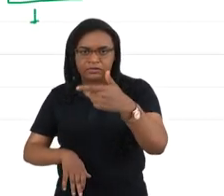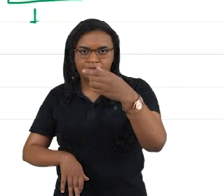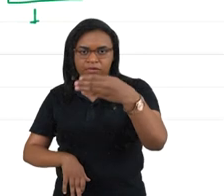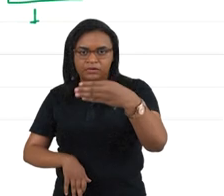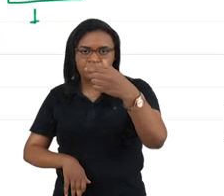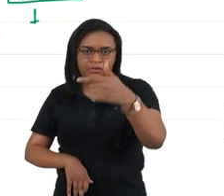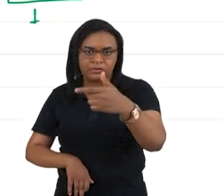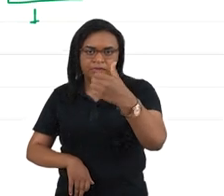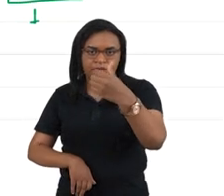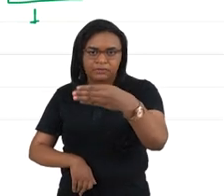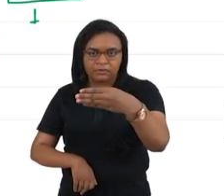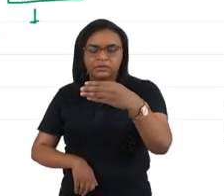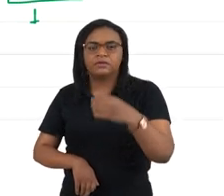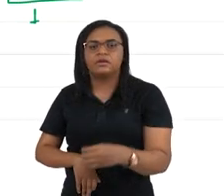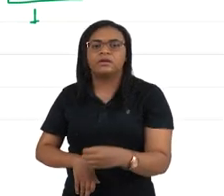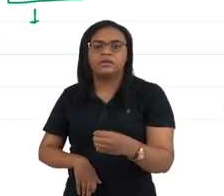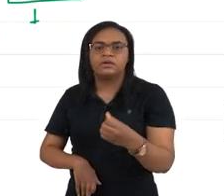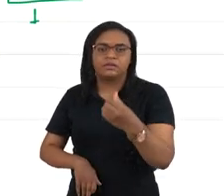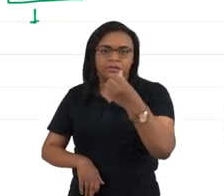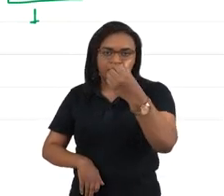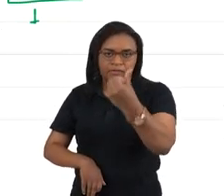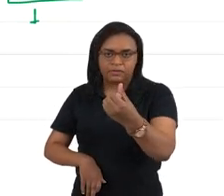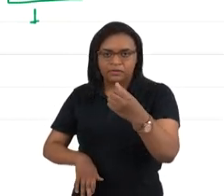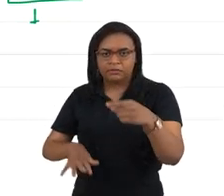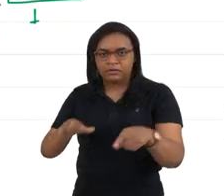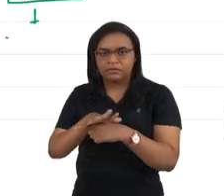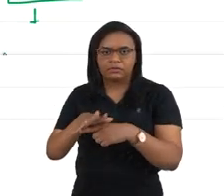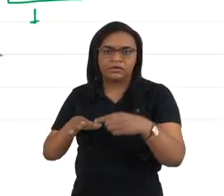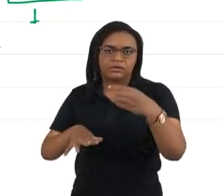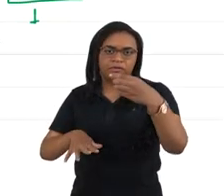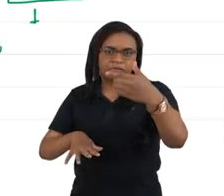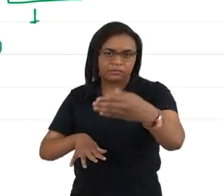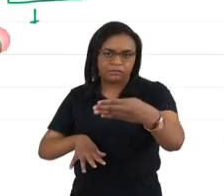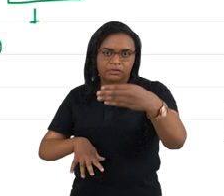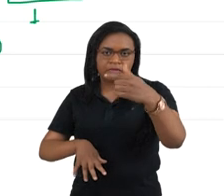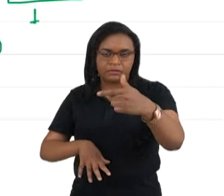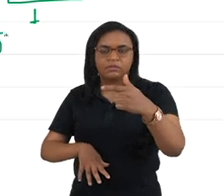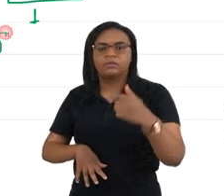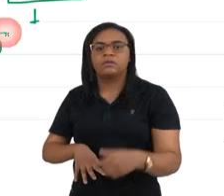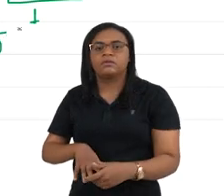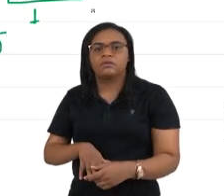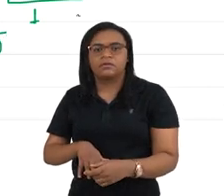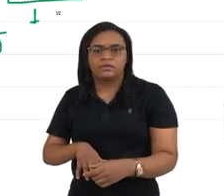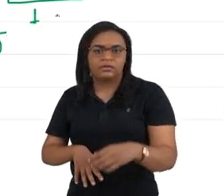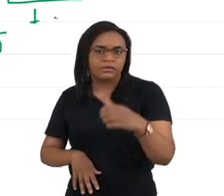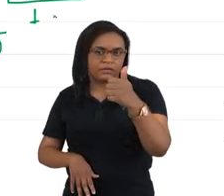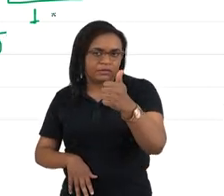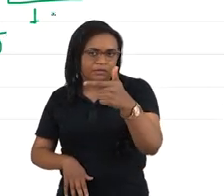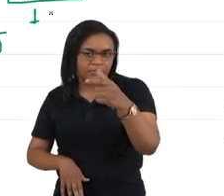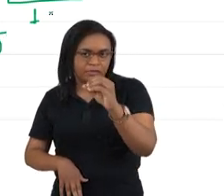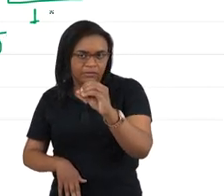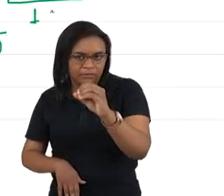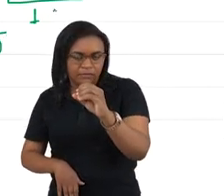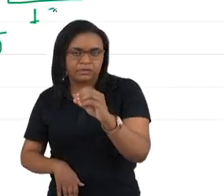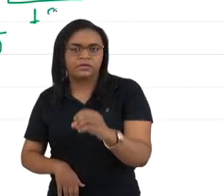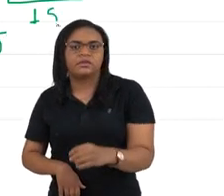Subtrai. 6 menos 4 dá 2. 3 menos 2 dá 1. Sobra 12. Desce o zero. 120. Então, aqui